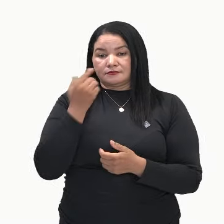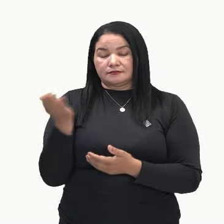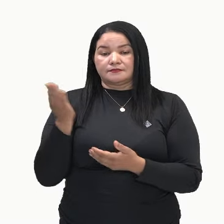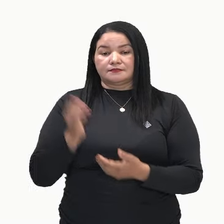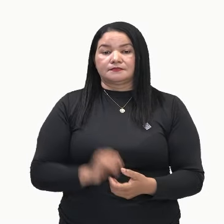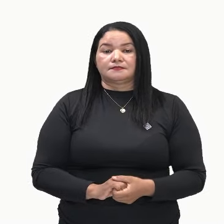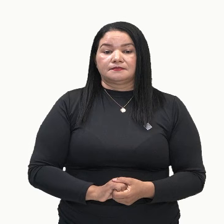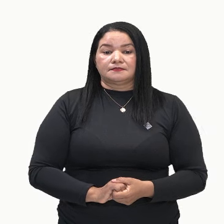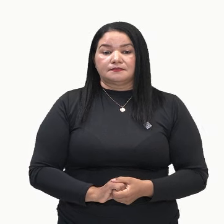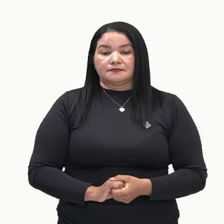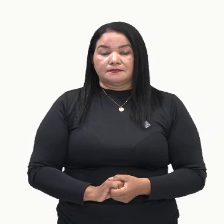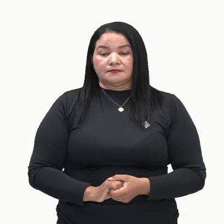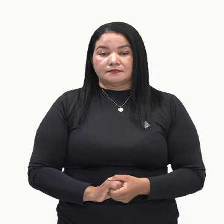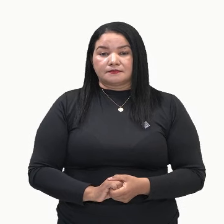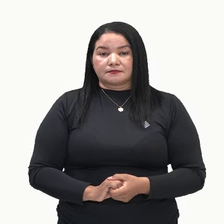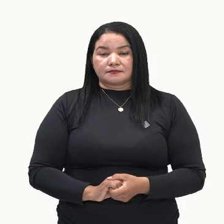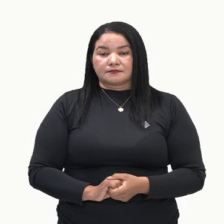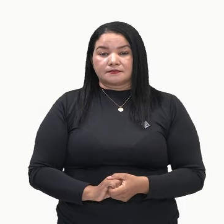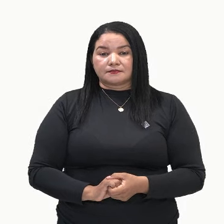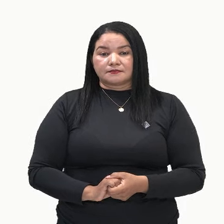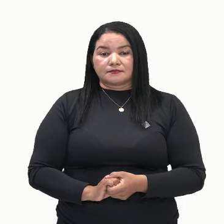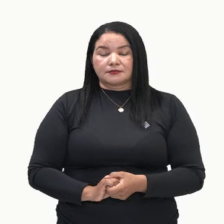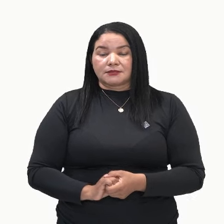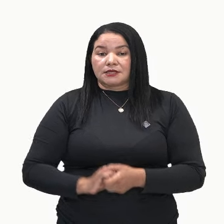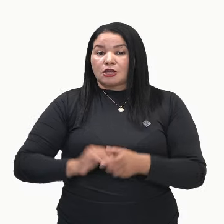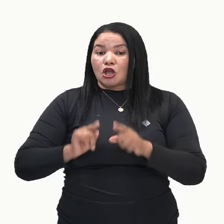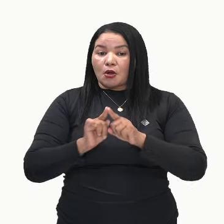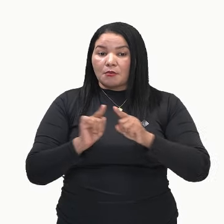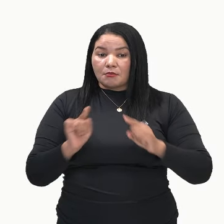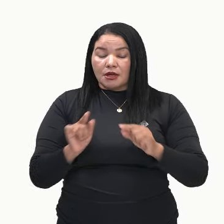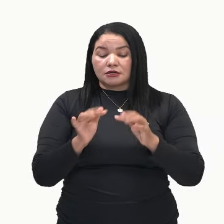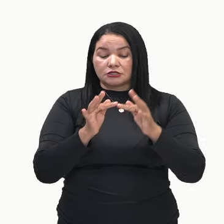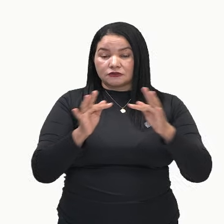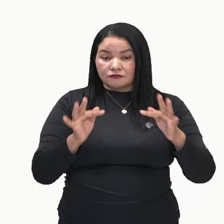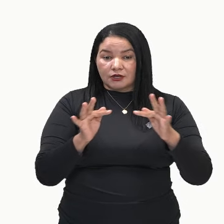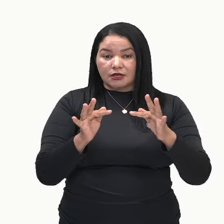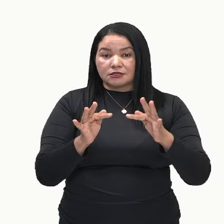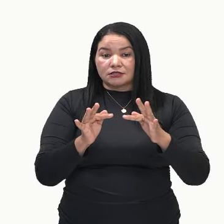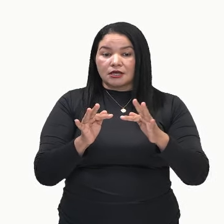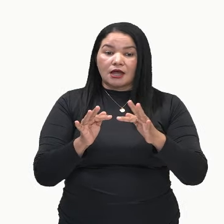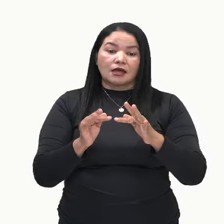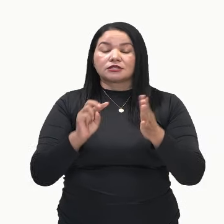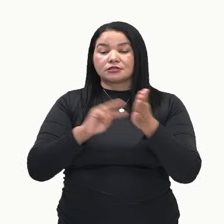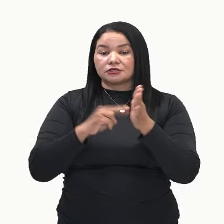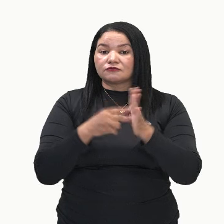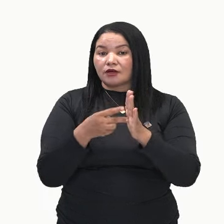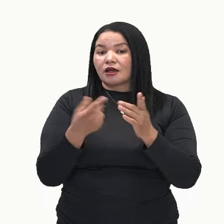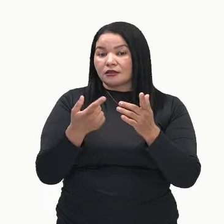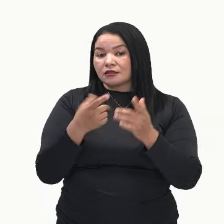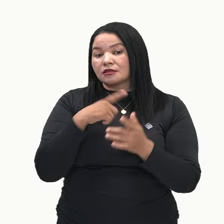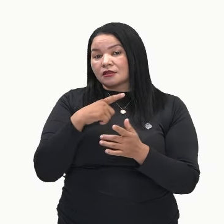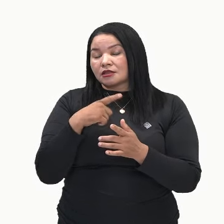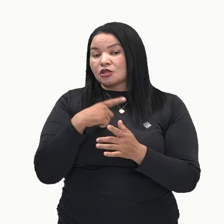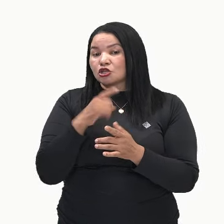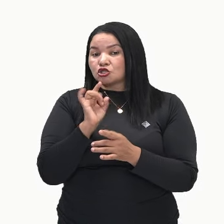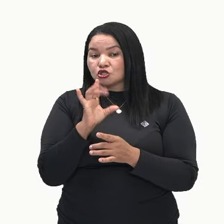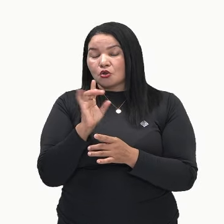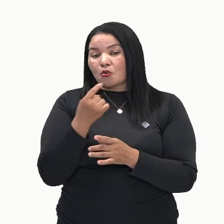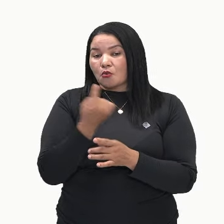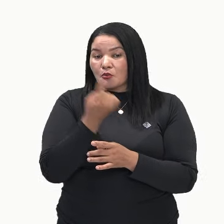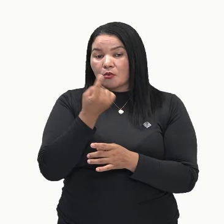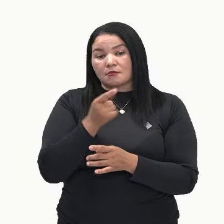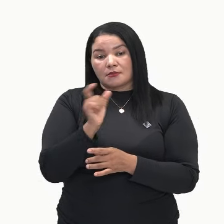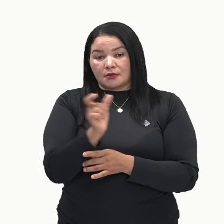Mas a gente vai ver que uma frase ela pode também ter significado apenas com uma palavra. A ideia que eu preciso transmitir precisa